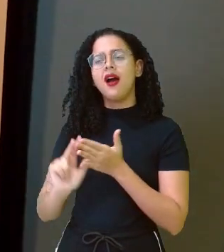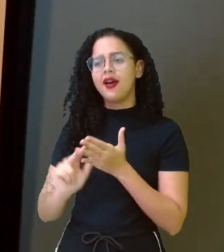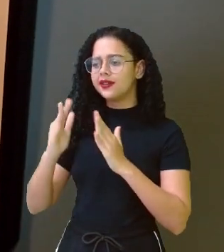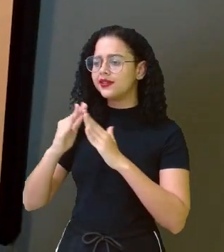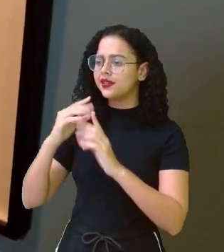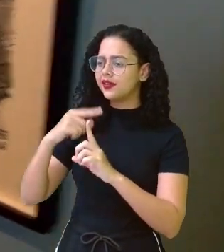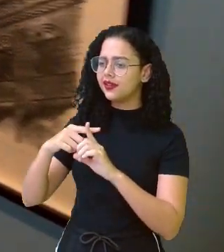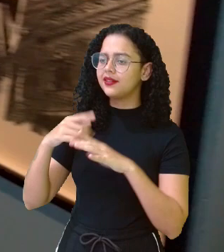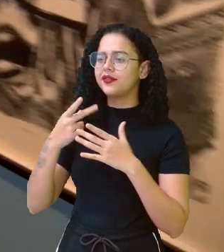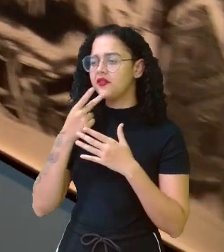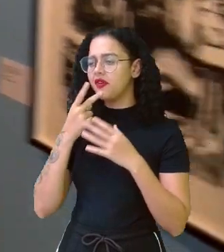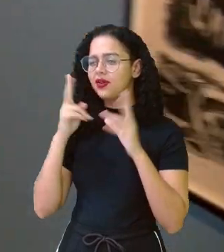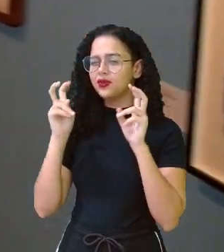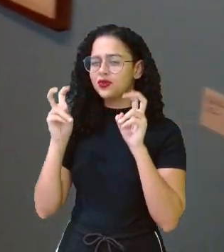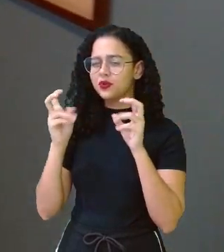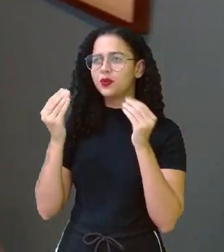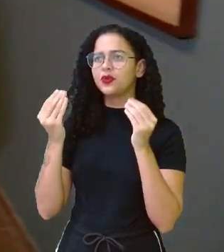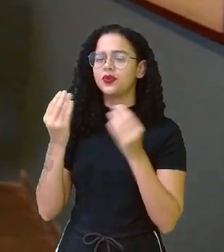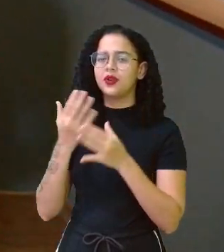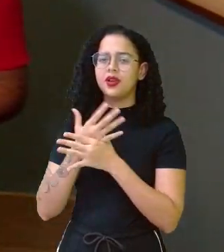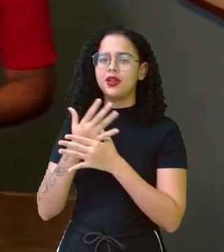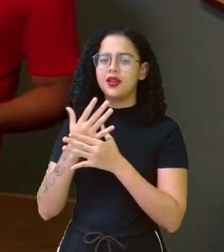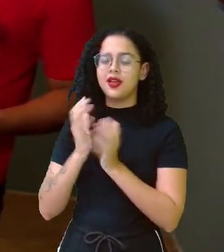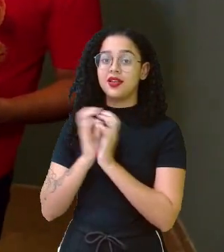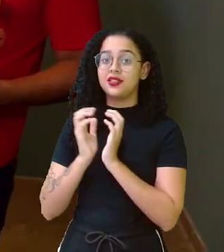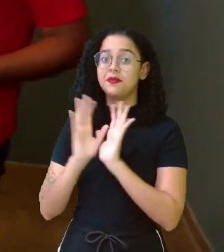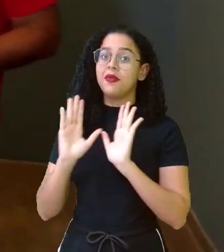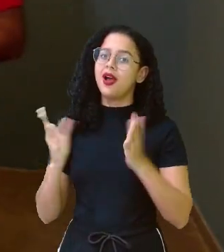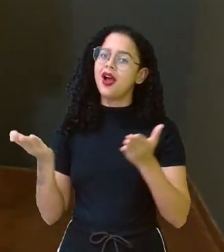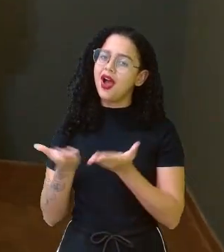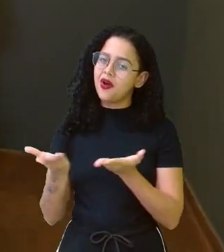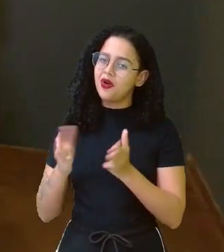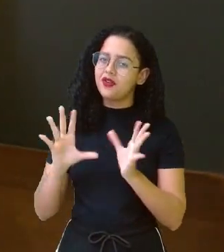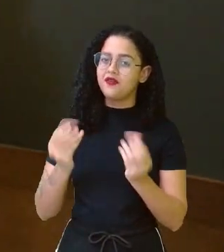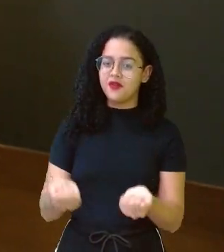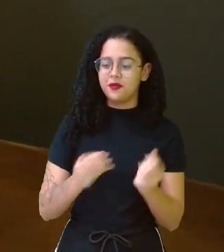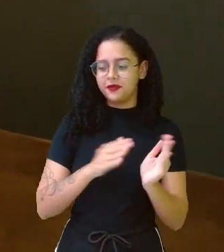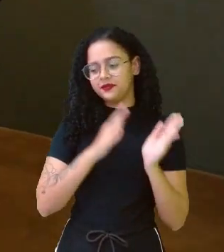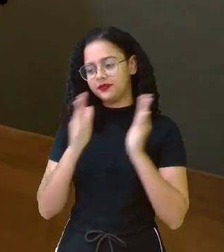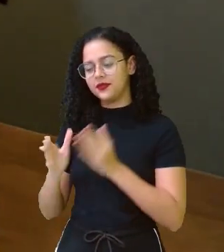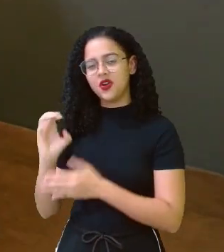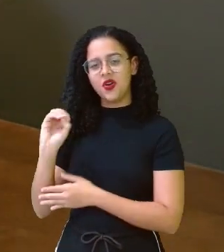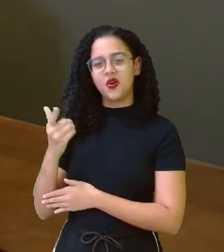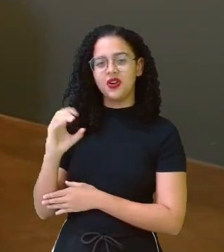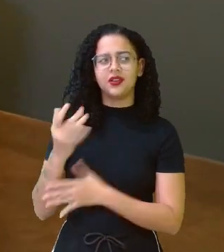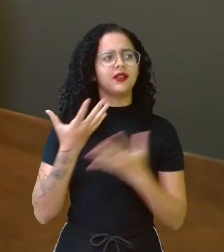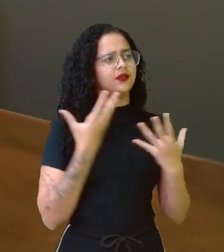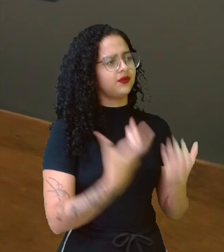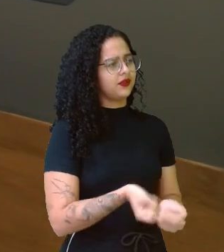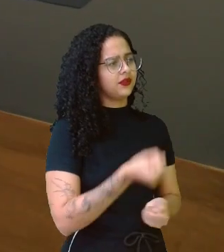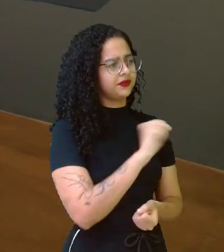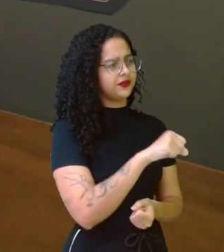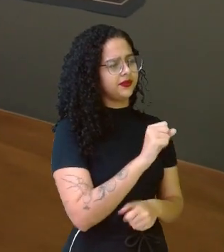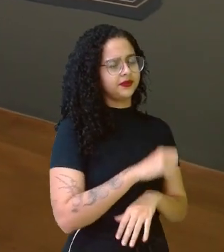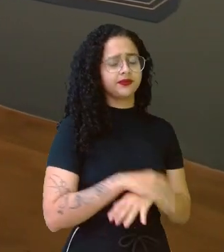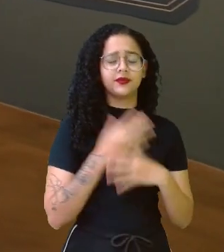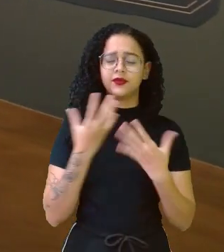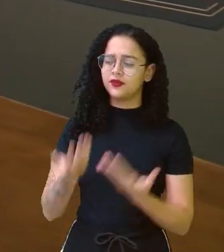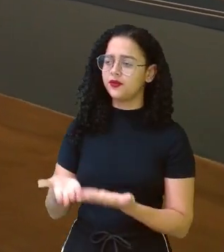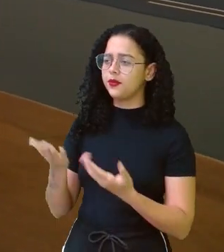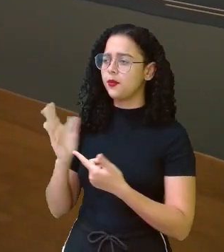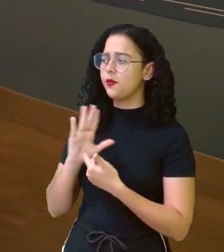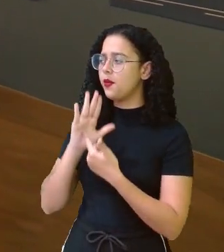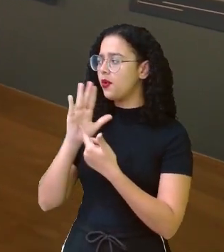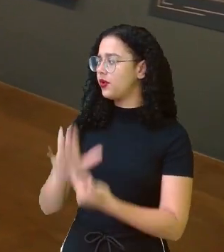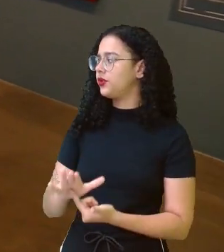sim. E aí a gente está falando muito de Recife, professora, mas vamos falar de Olinda agora? Olinda, sempre mostrar, linda, né? Vamos mostrar. Uma